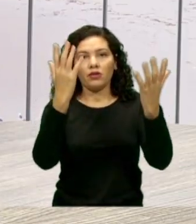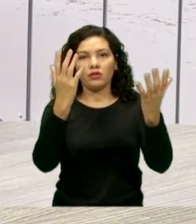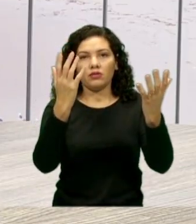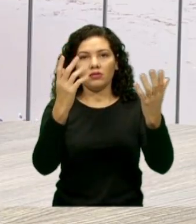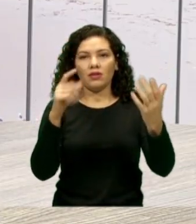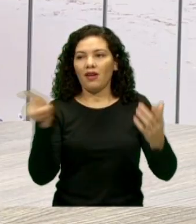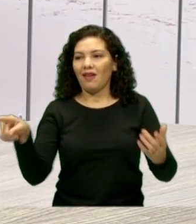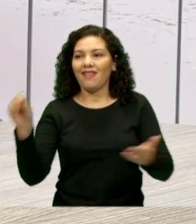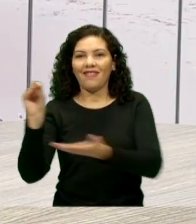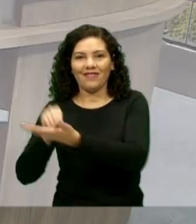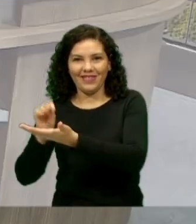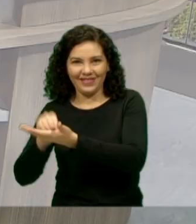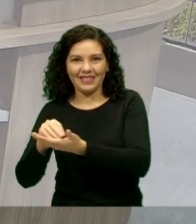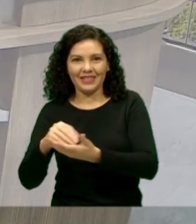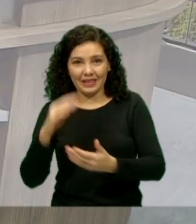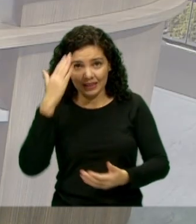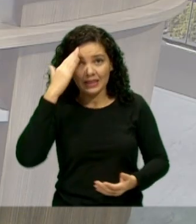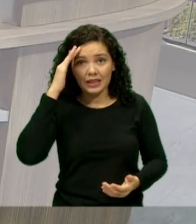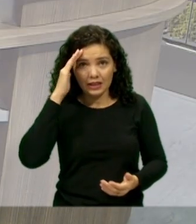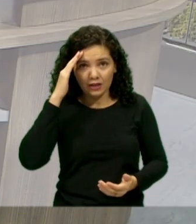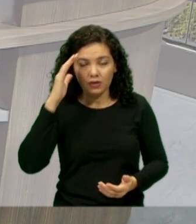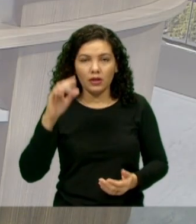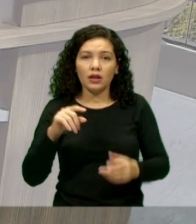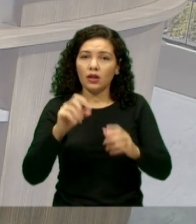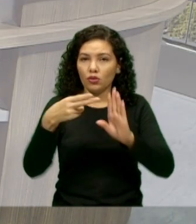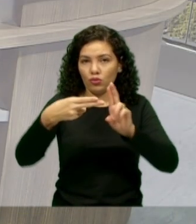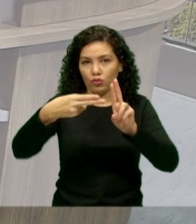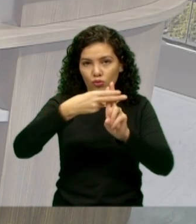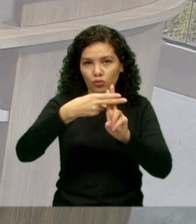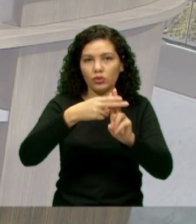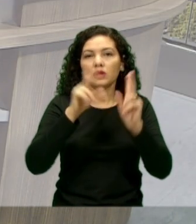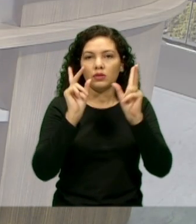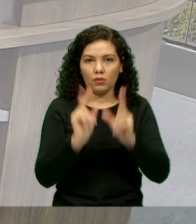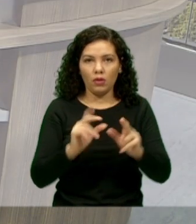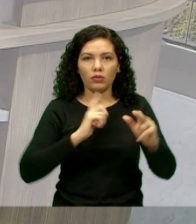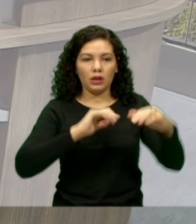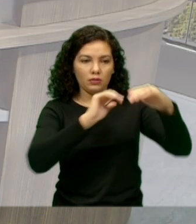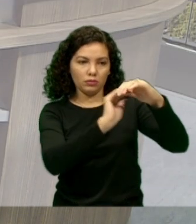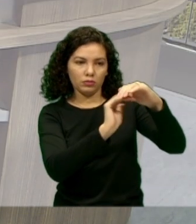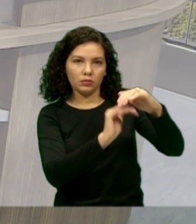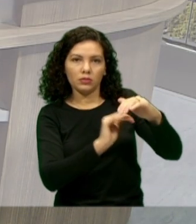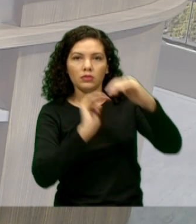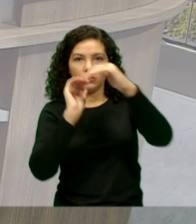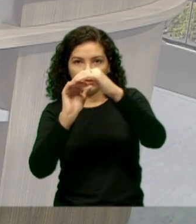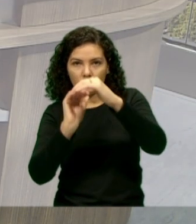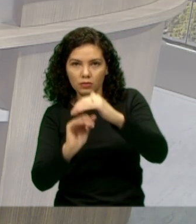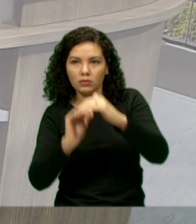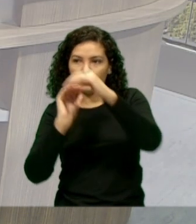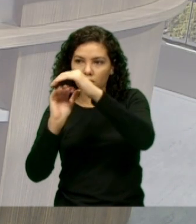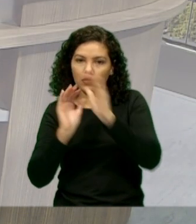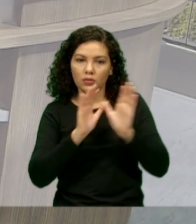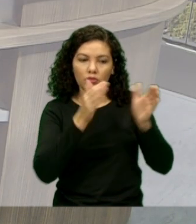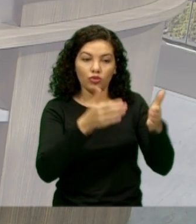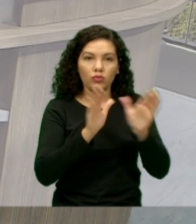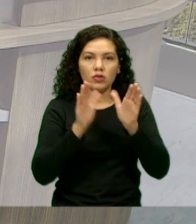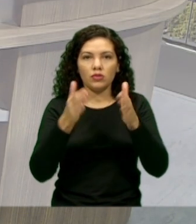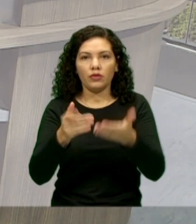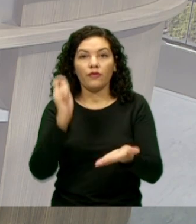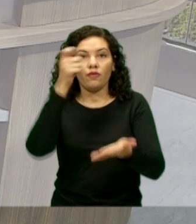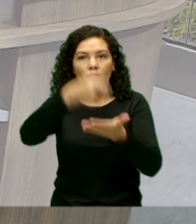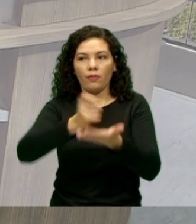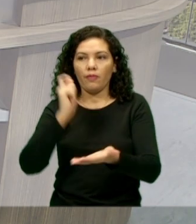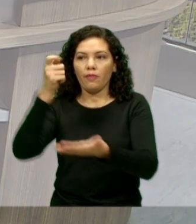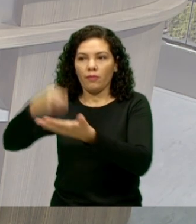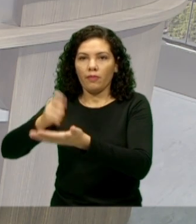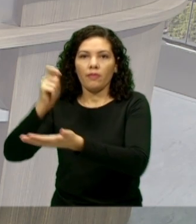vai dar certo a poupança do carro. No SUS, a gente também tem as caixinhas e elas têm que ser específicas para pagar algumas contas. E nós